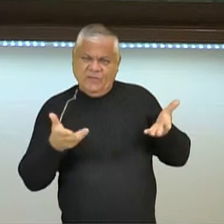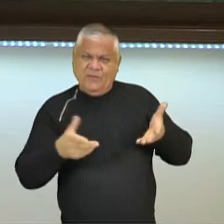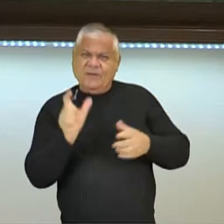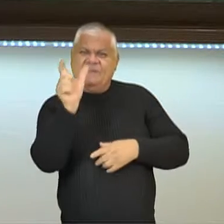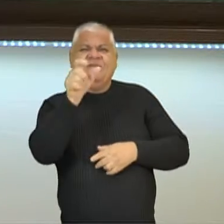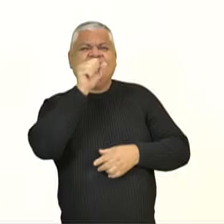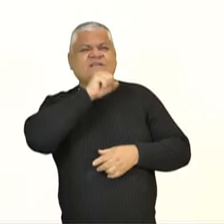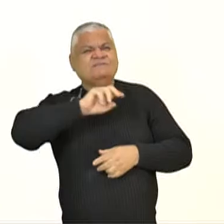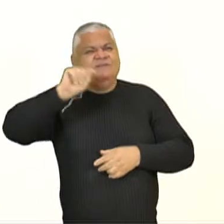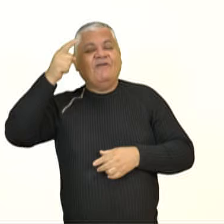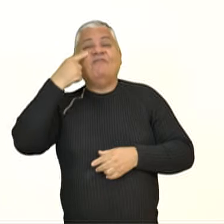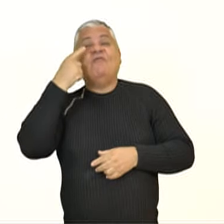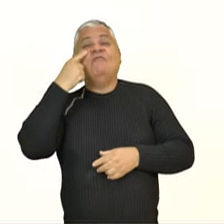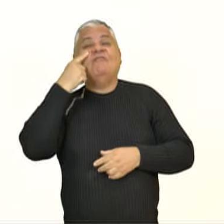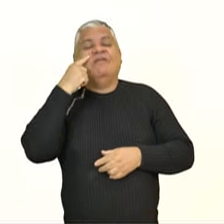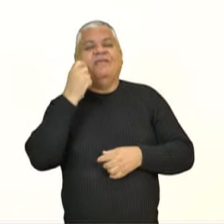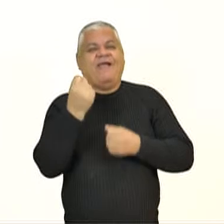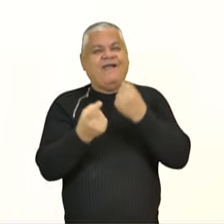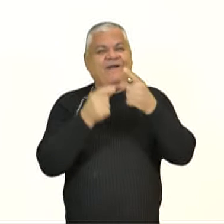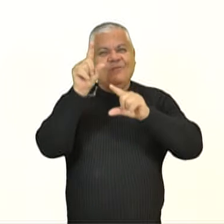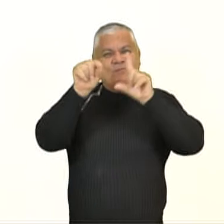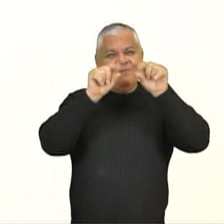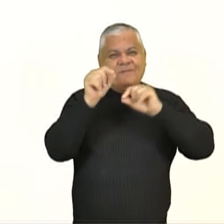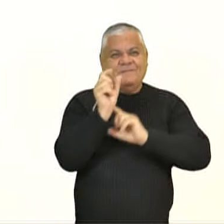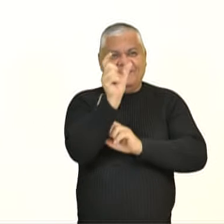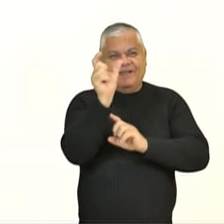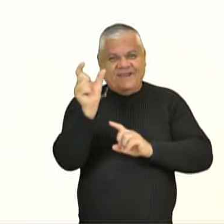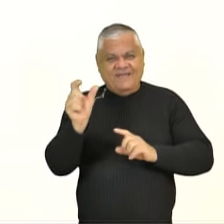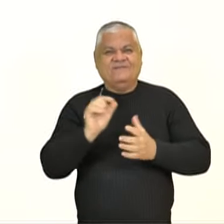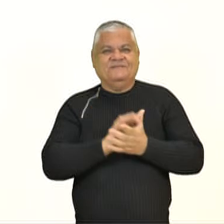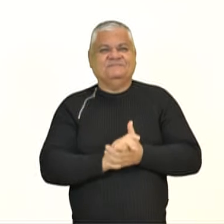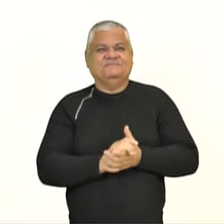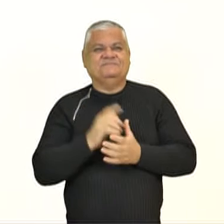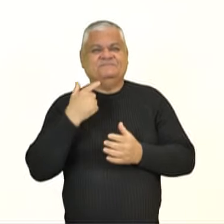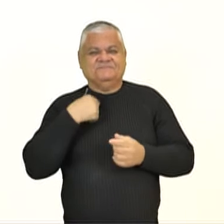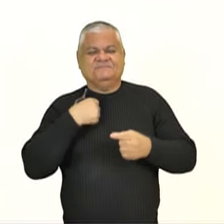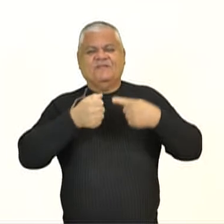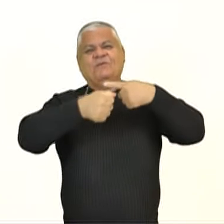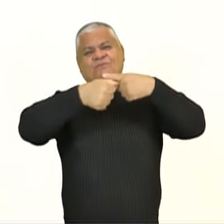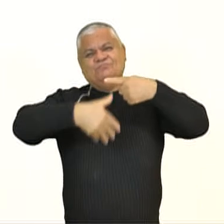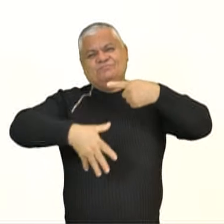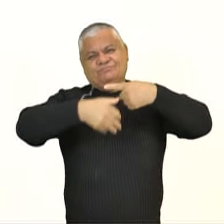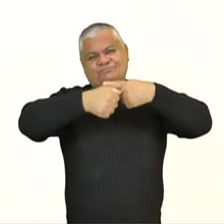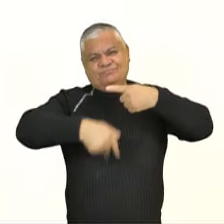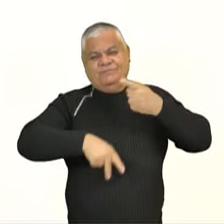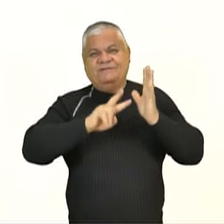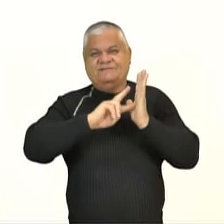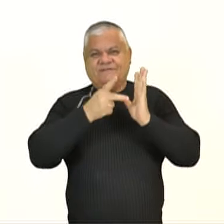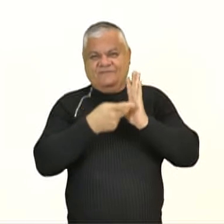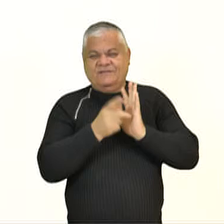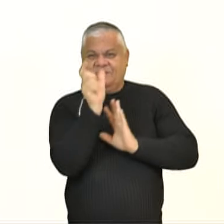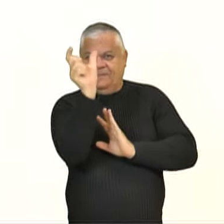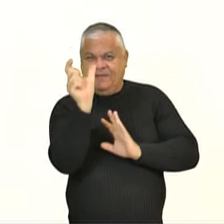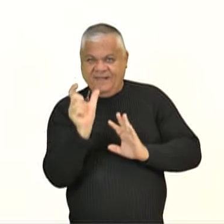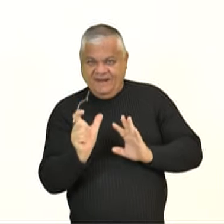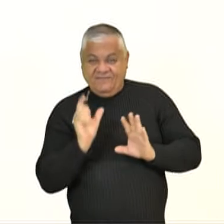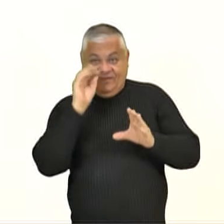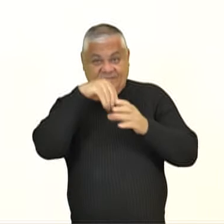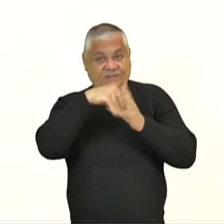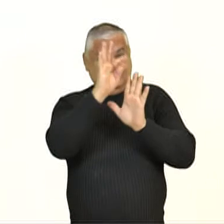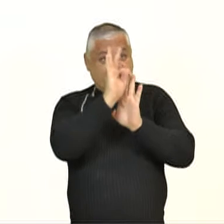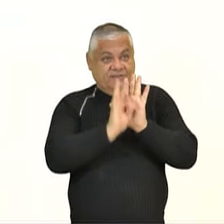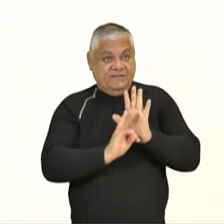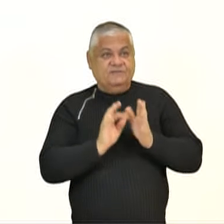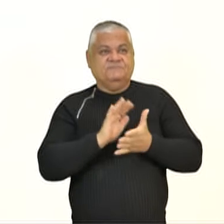atualmente. Vamos ver aqui algumas delas? Então, pequeno glossário. Glossário é como se fosse um vocabulário com o significado das palavras dentro do